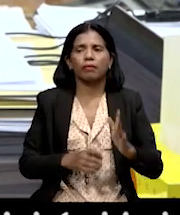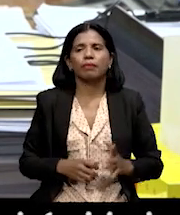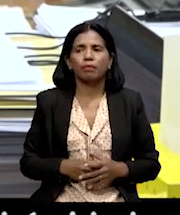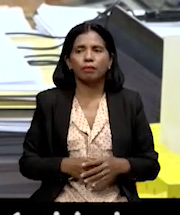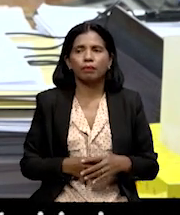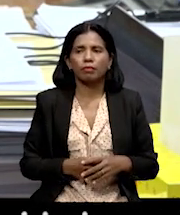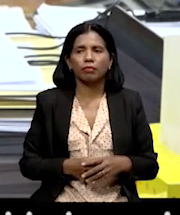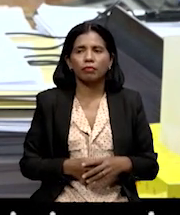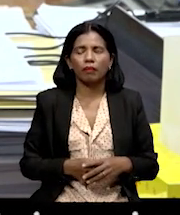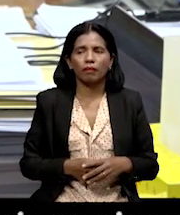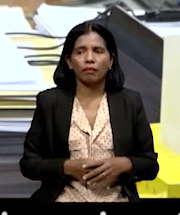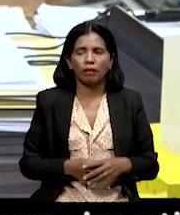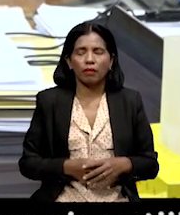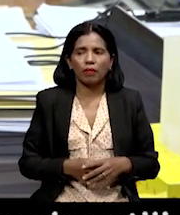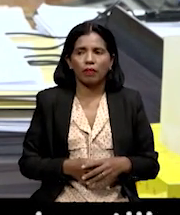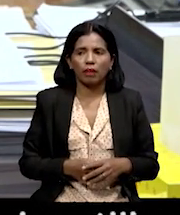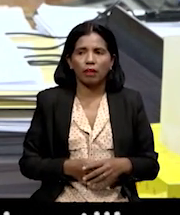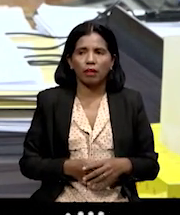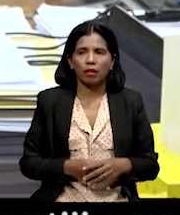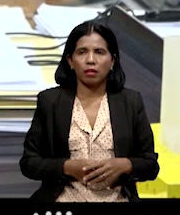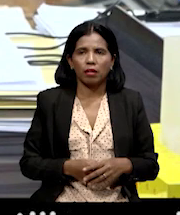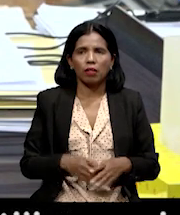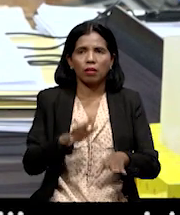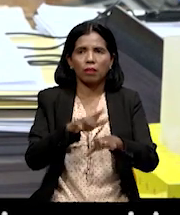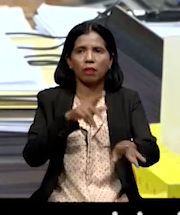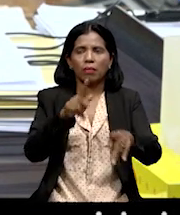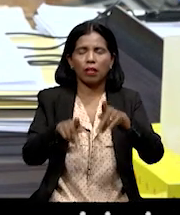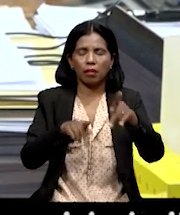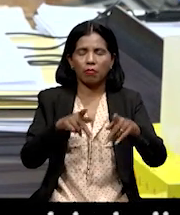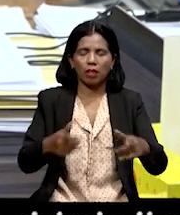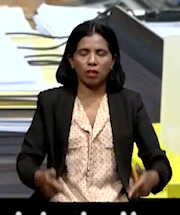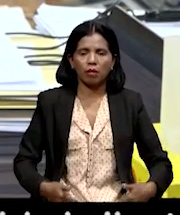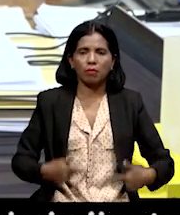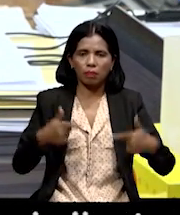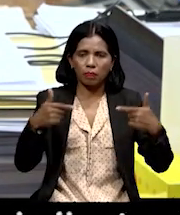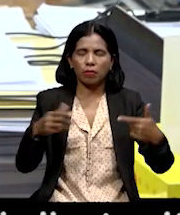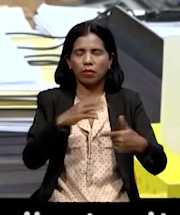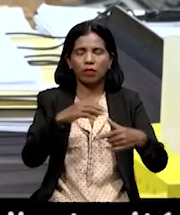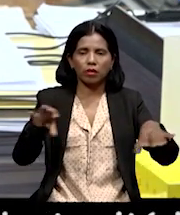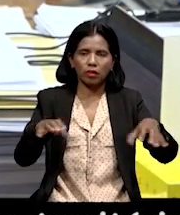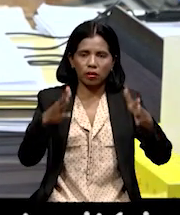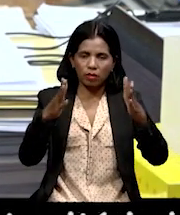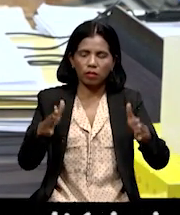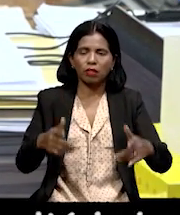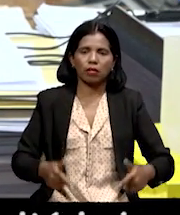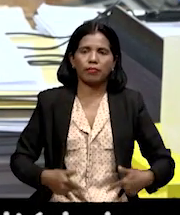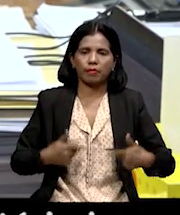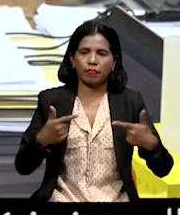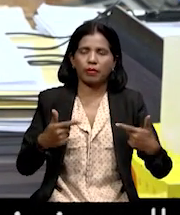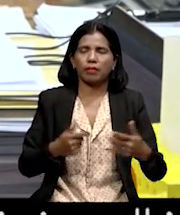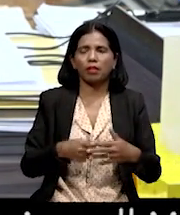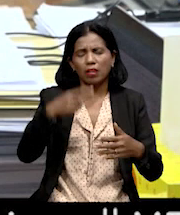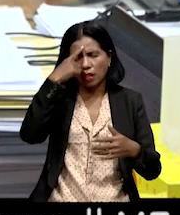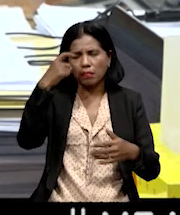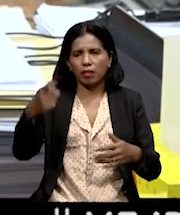E afeta temes, vai, e tem povo na vida, e mais para funcionários ir na vida. E não é, também, saída.